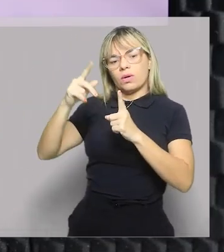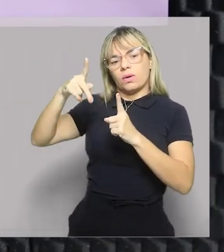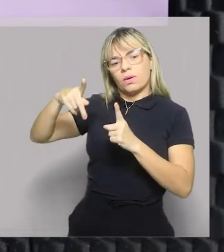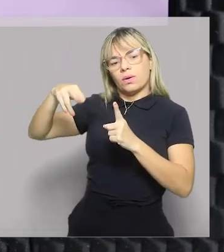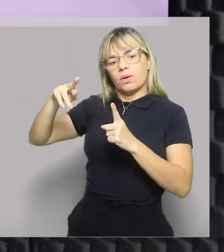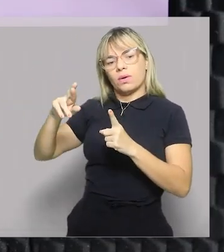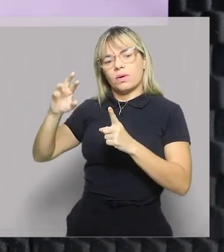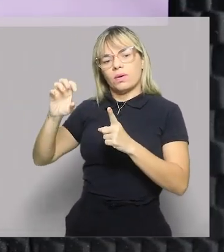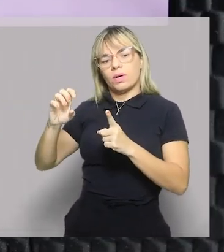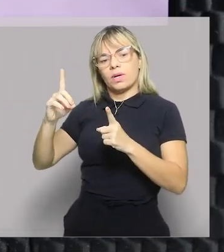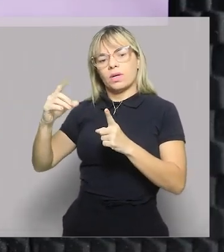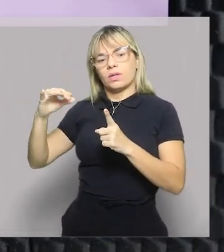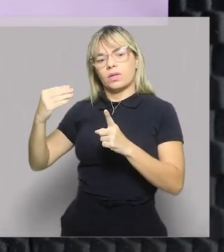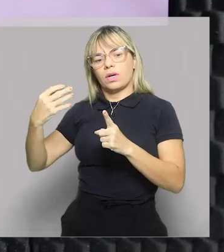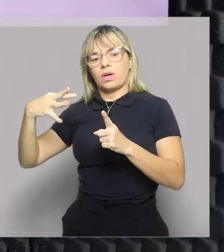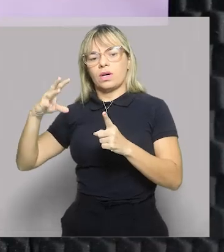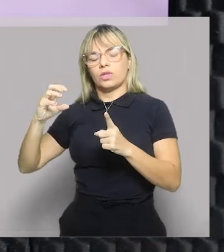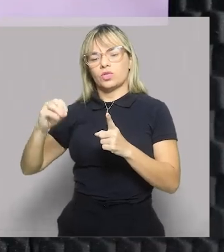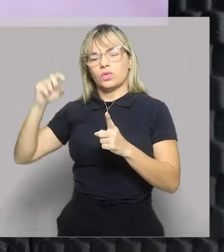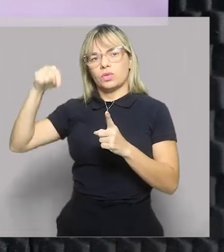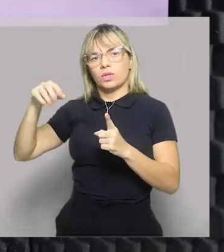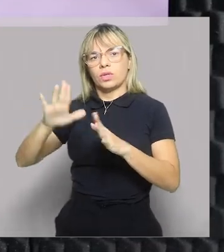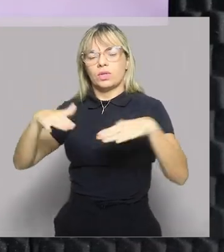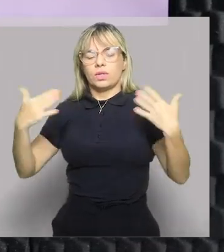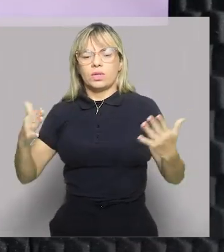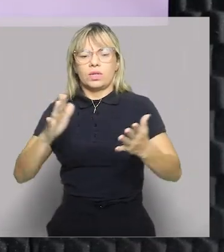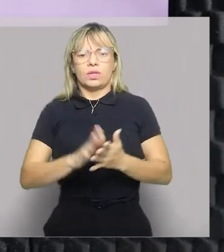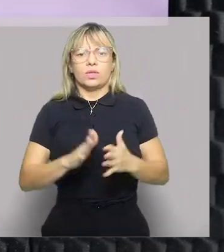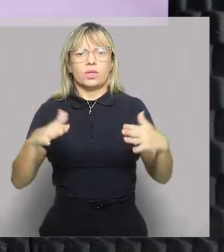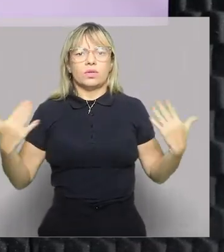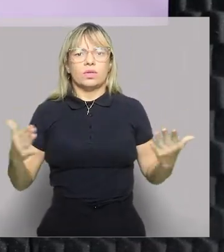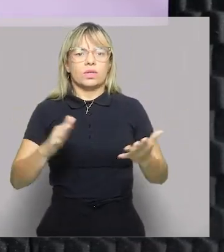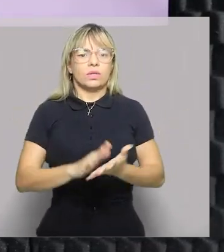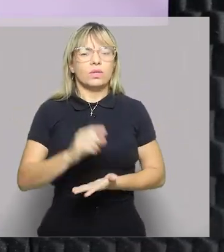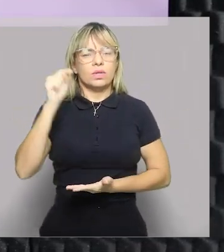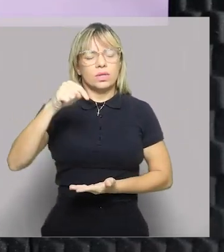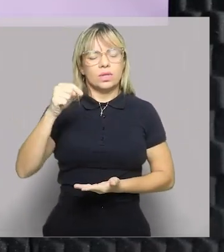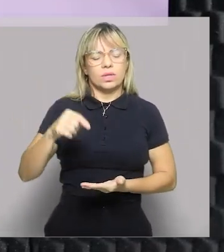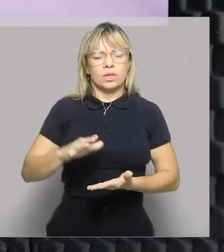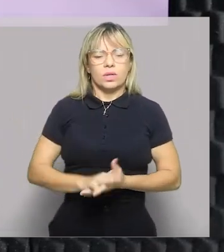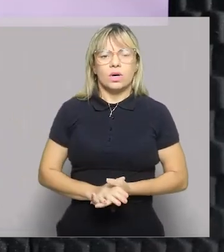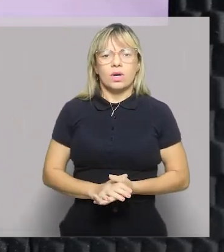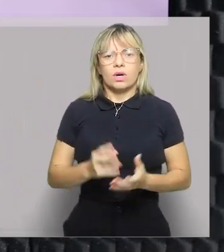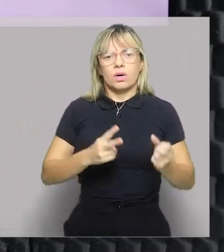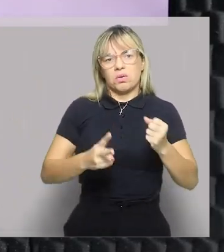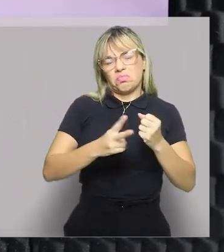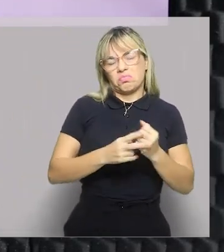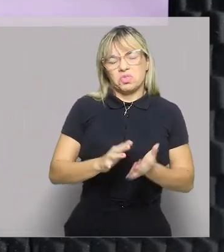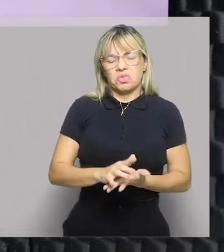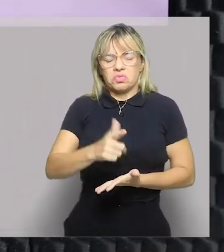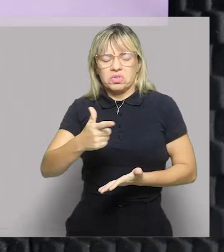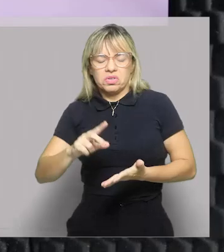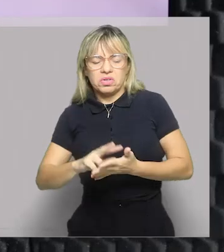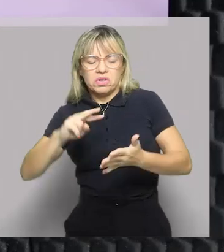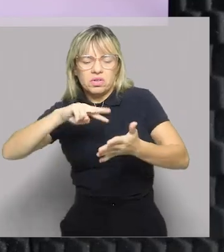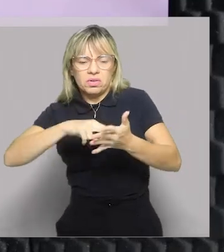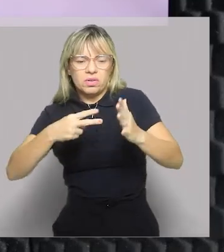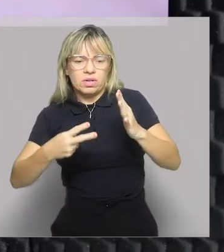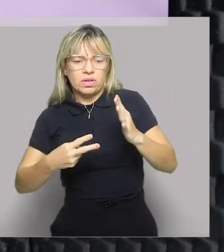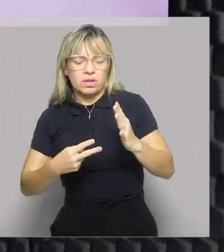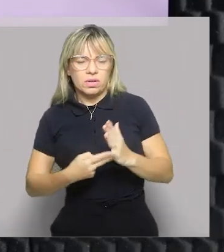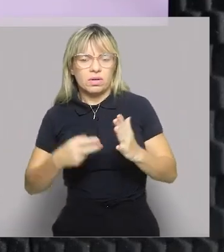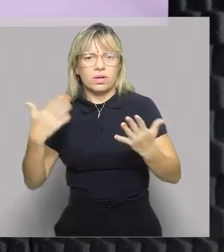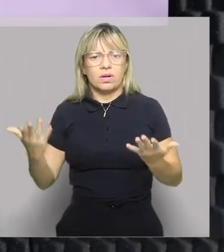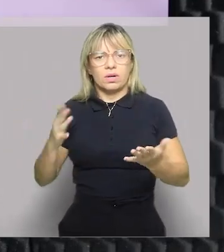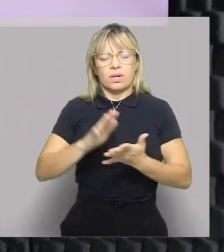O verbo de ligação é um verbo chamado de verbo não significativo, ele não denota, né,